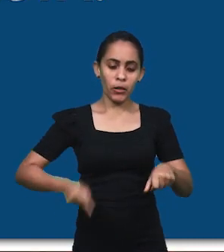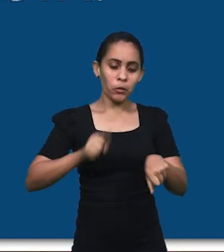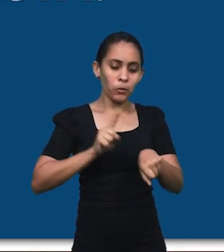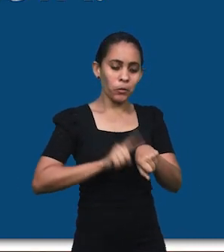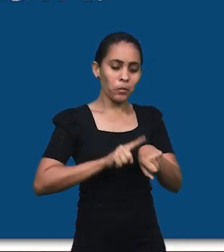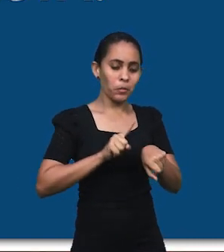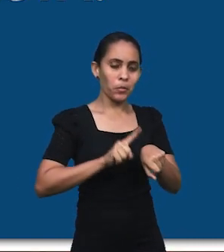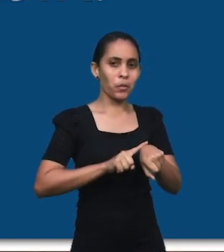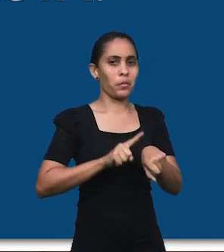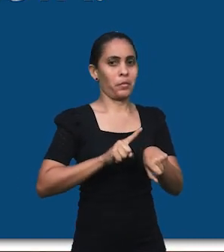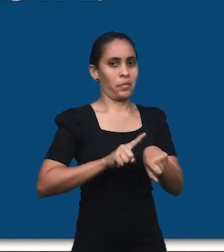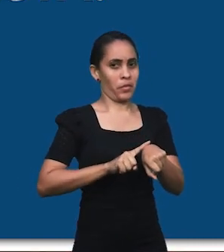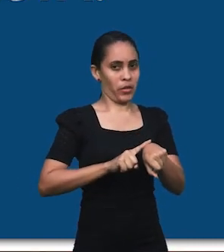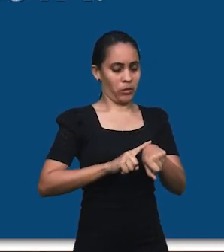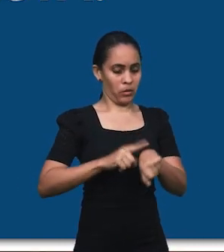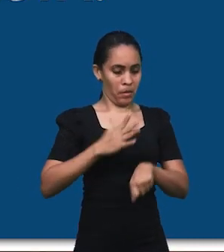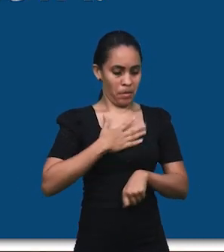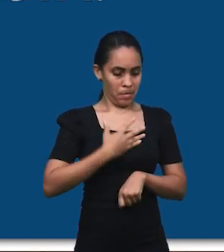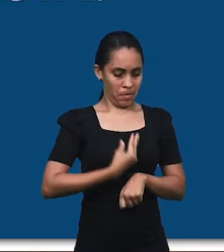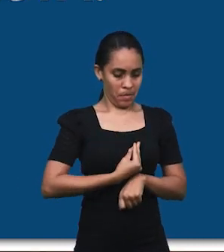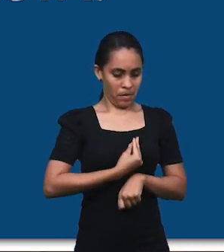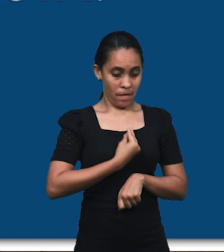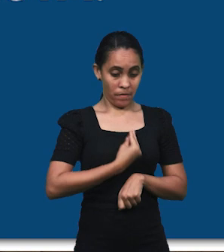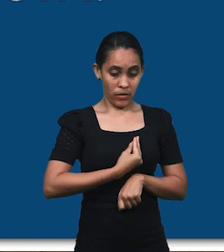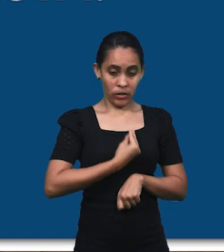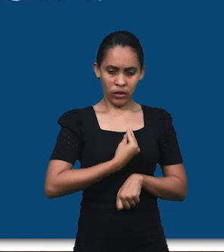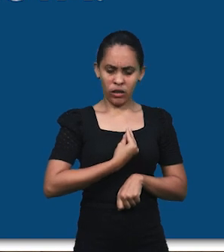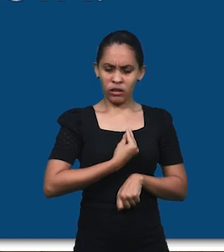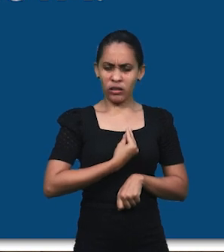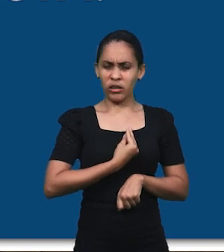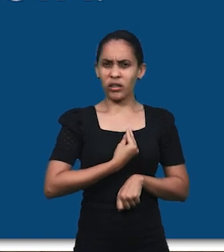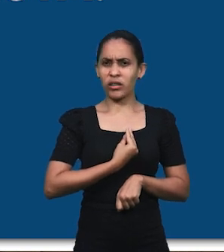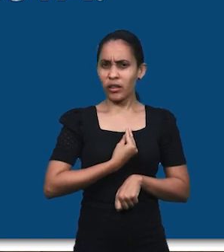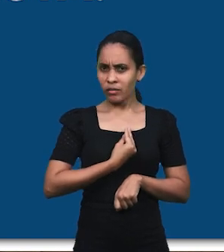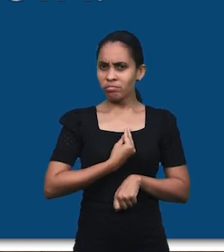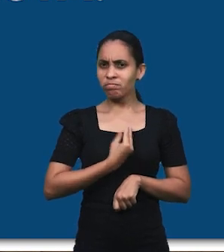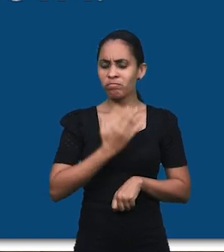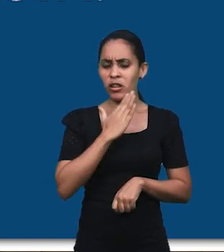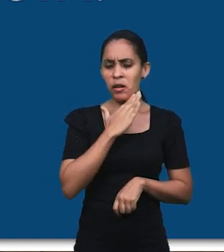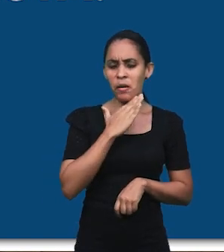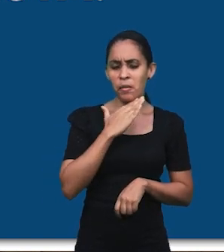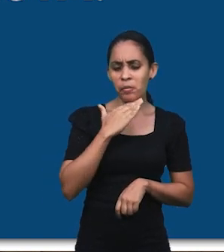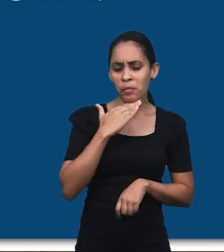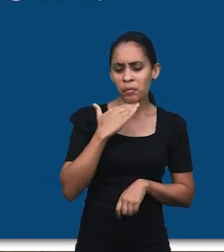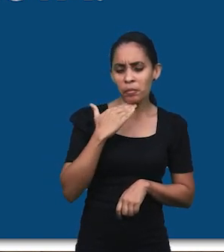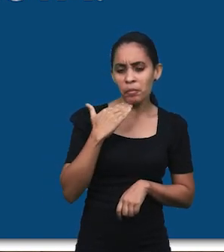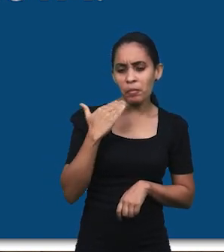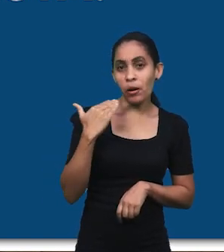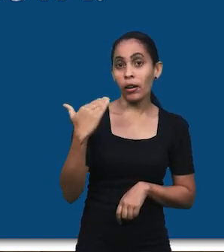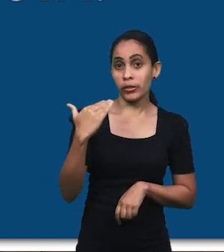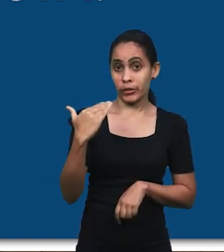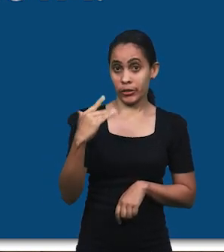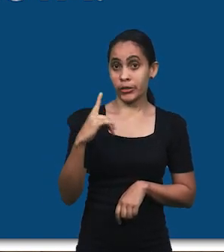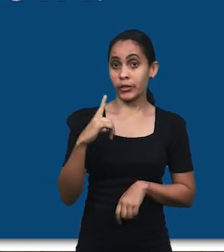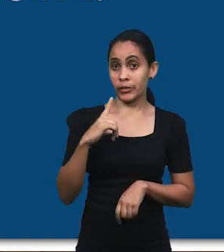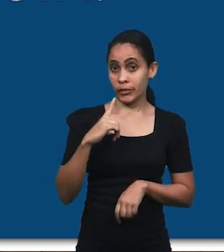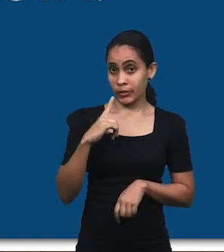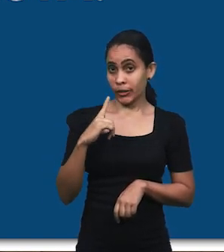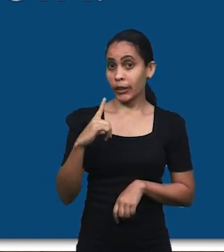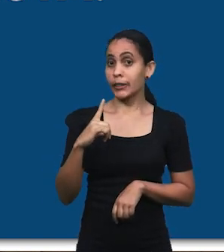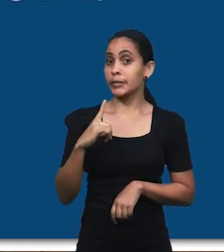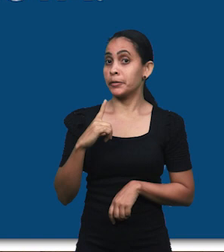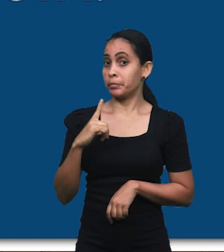E quando enfim graças a Deus. chegar Glória a Jesus. a